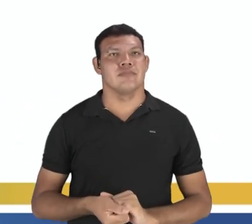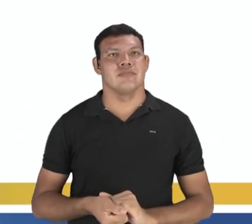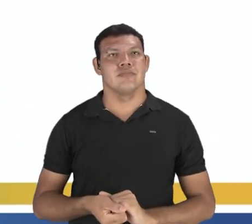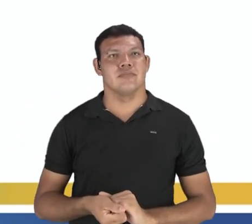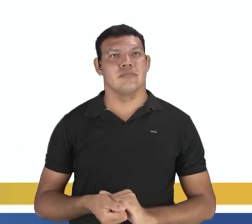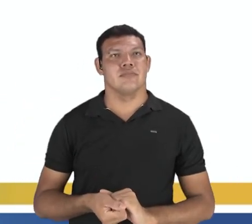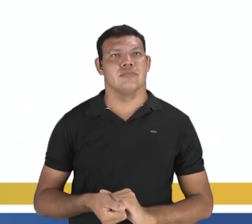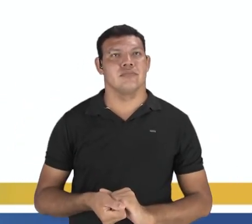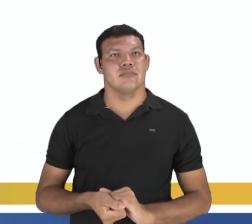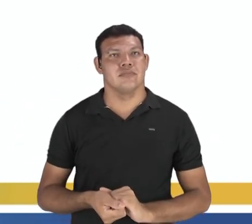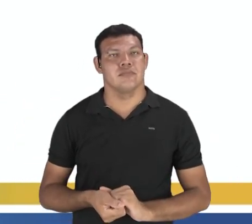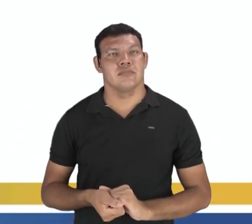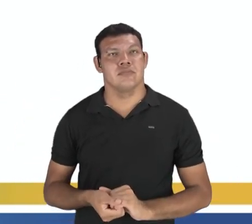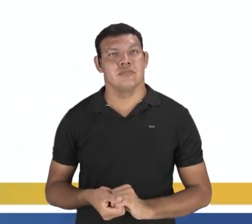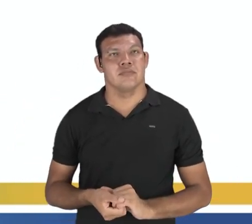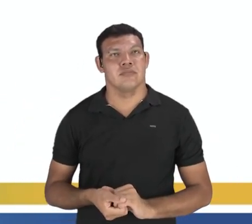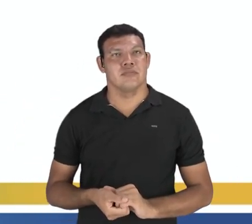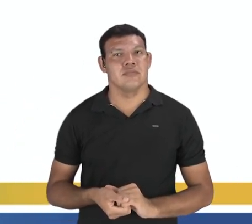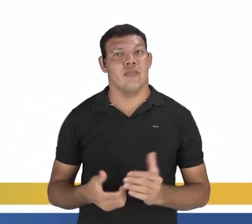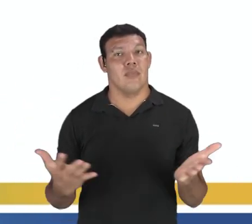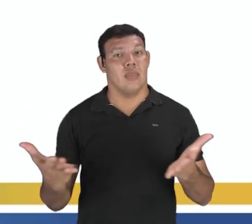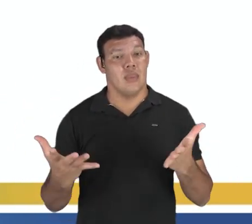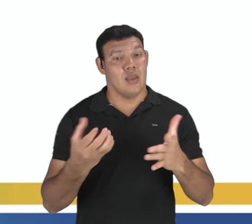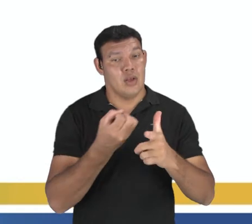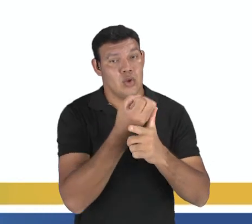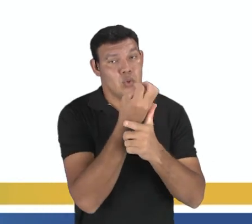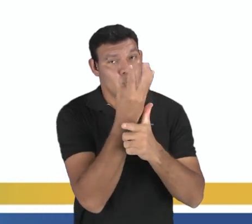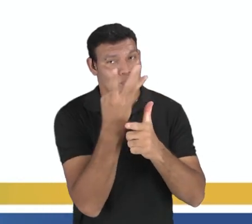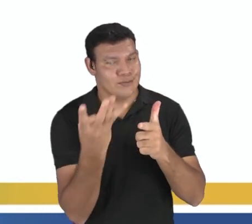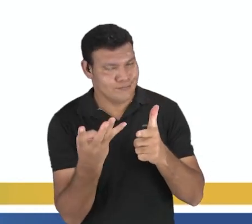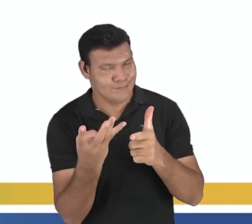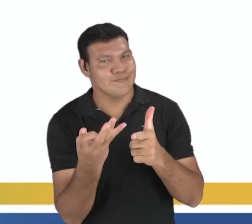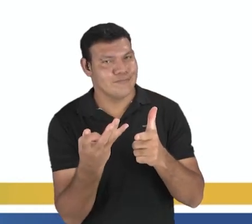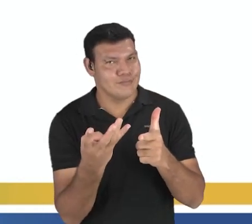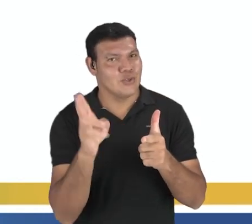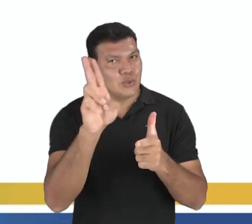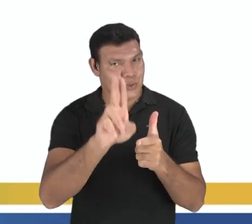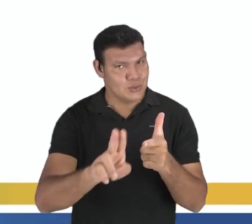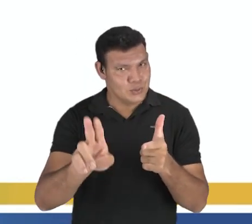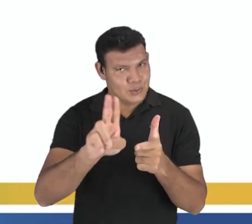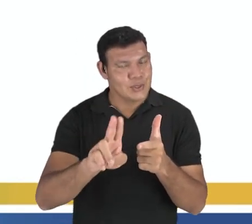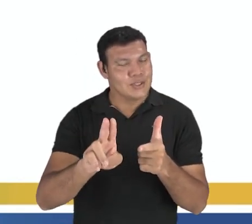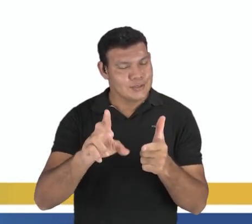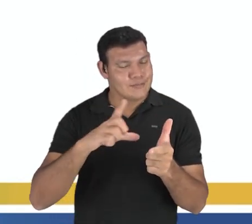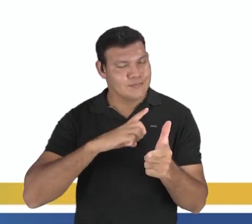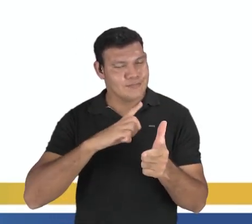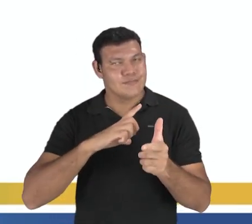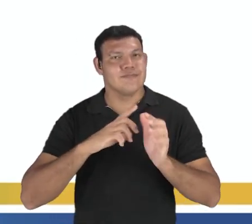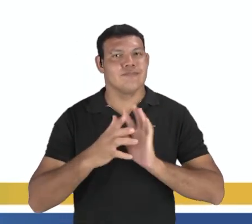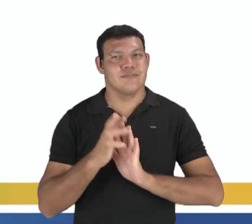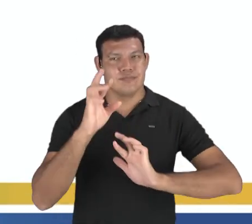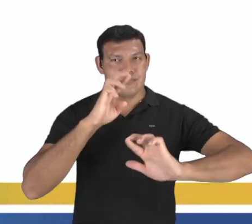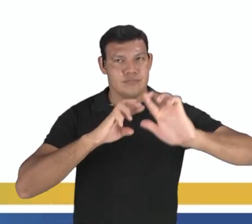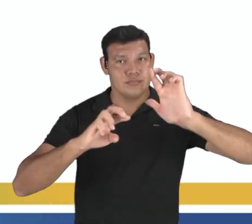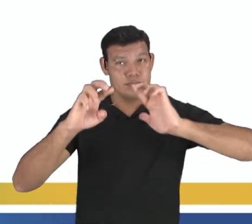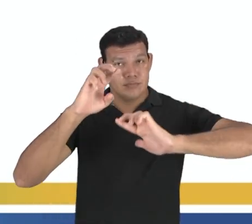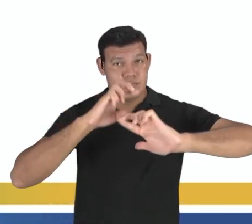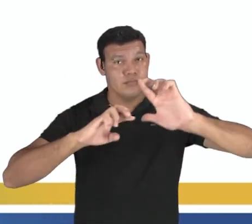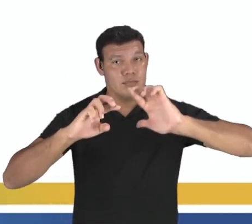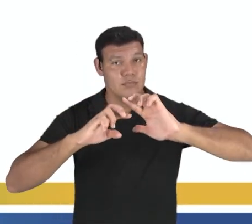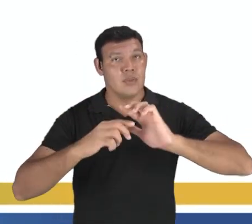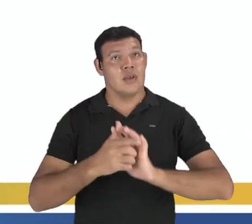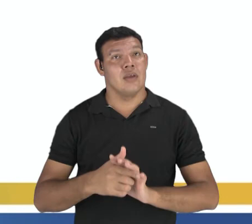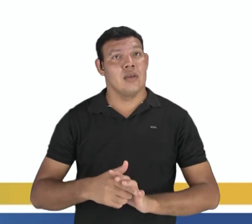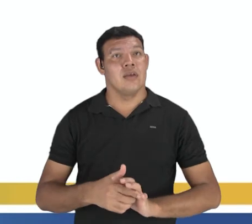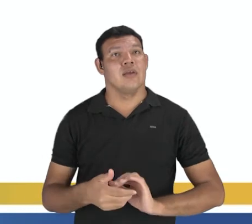aí, basta nós trabalharmos a expressão algébrica que nós temos aí. Vocês vão observar, no